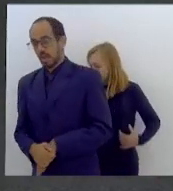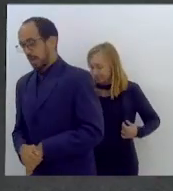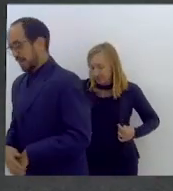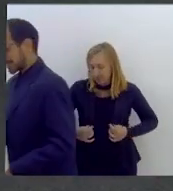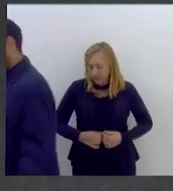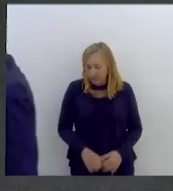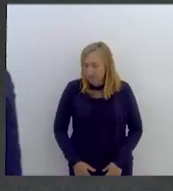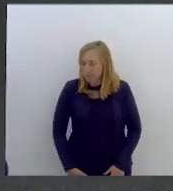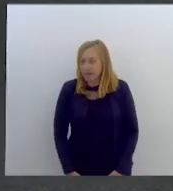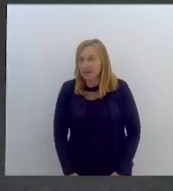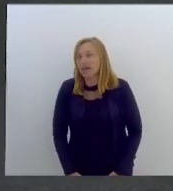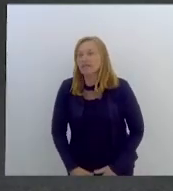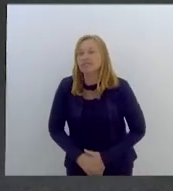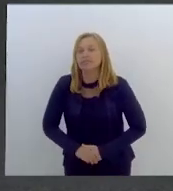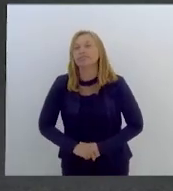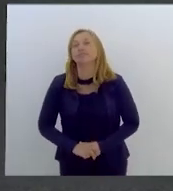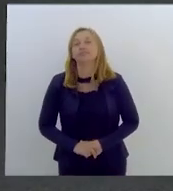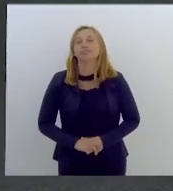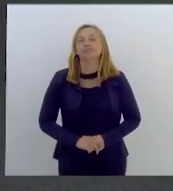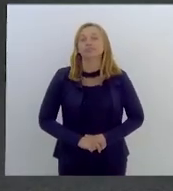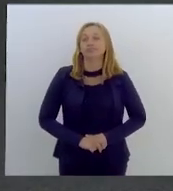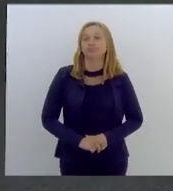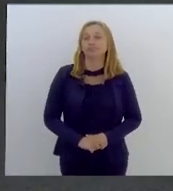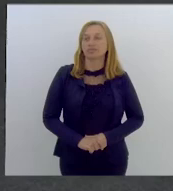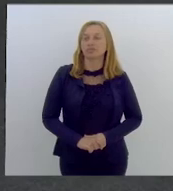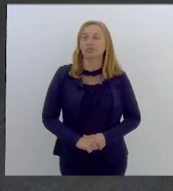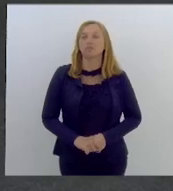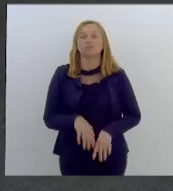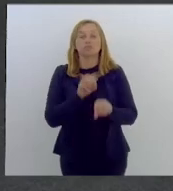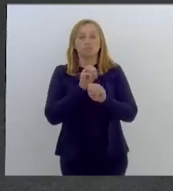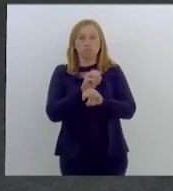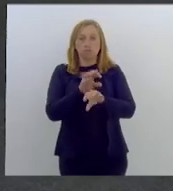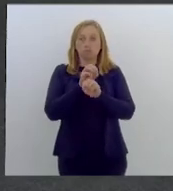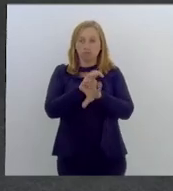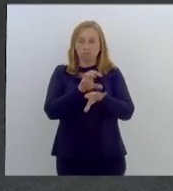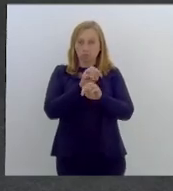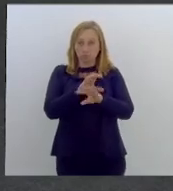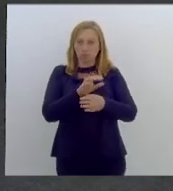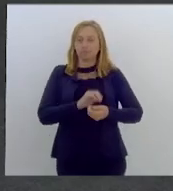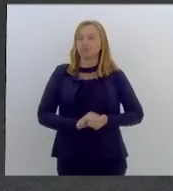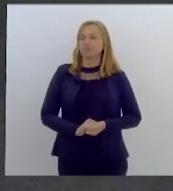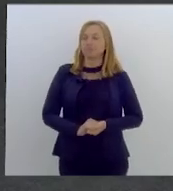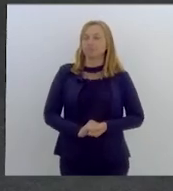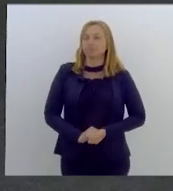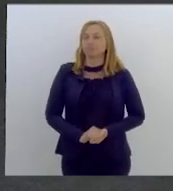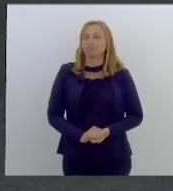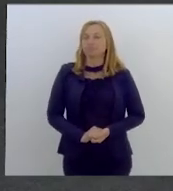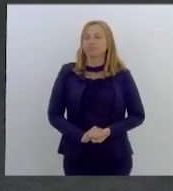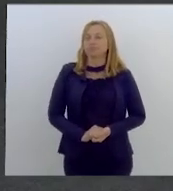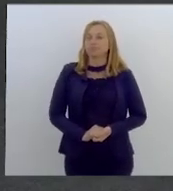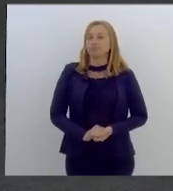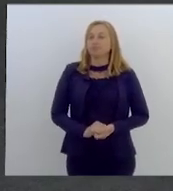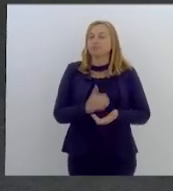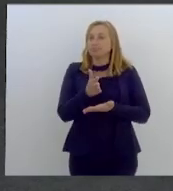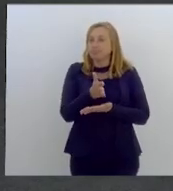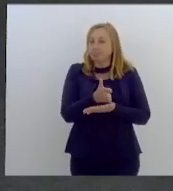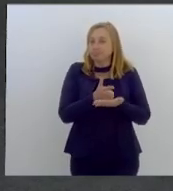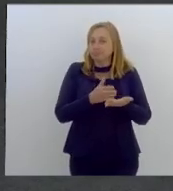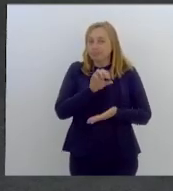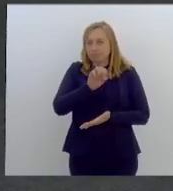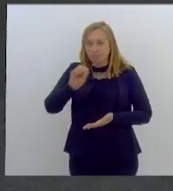nova, digamos, fonte de receita para a educação a partir de uma parcela do